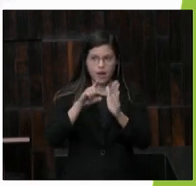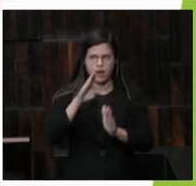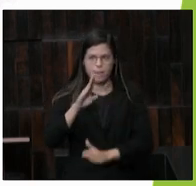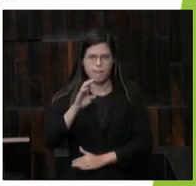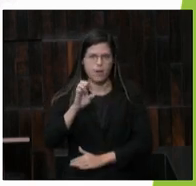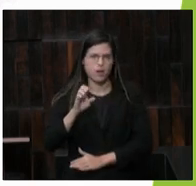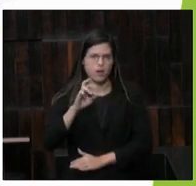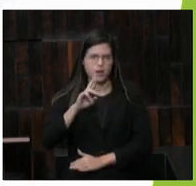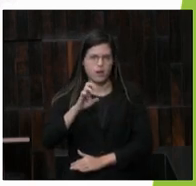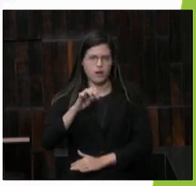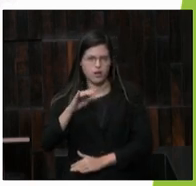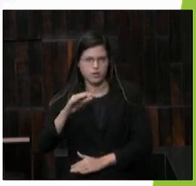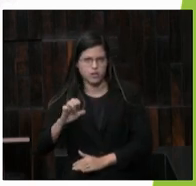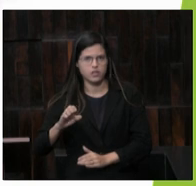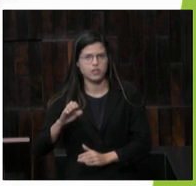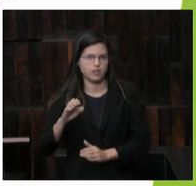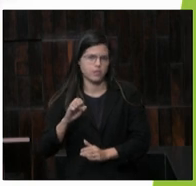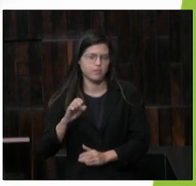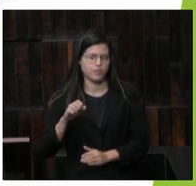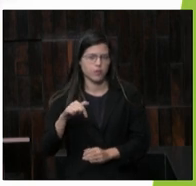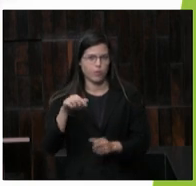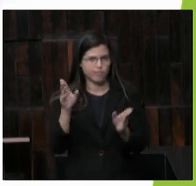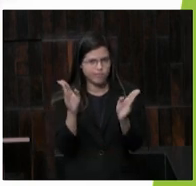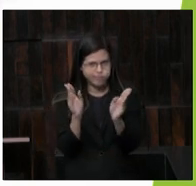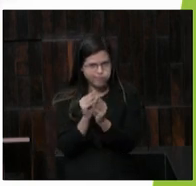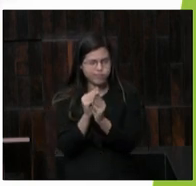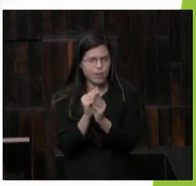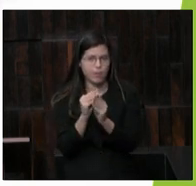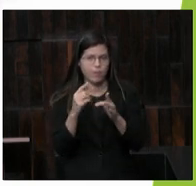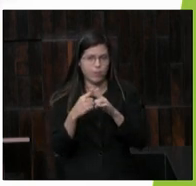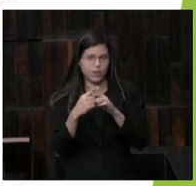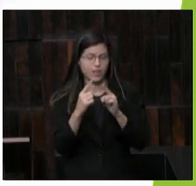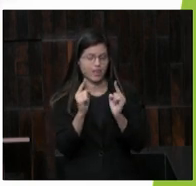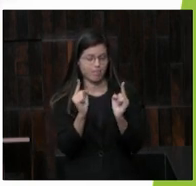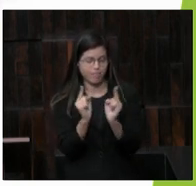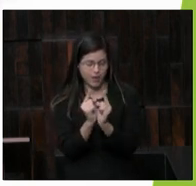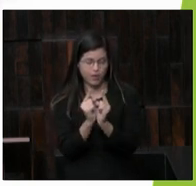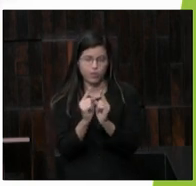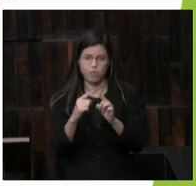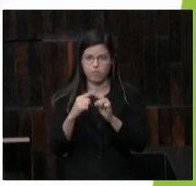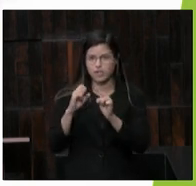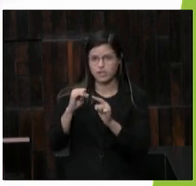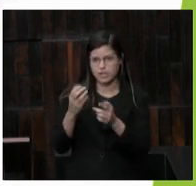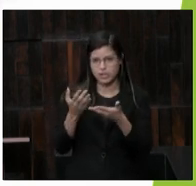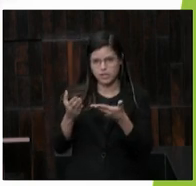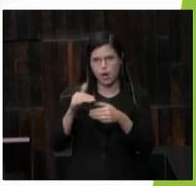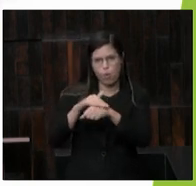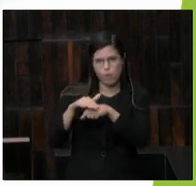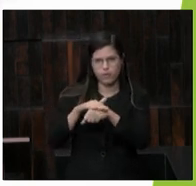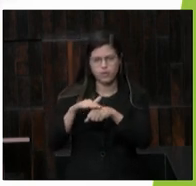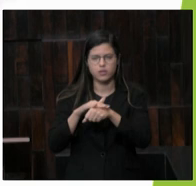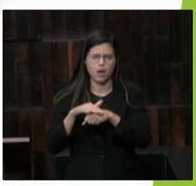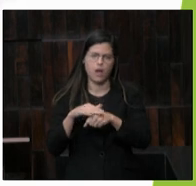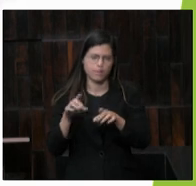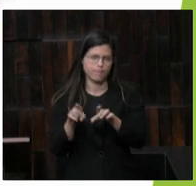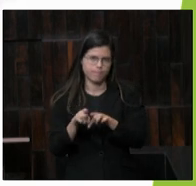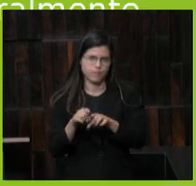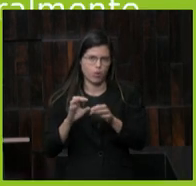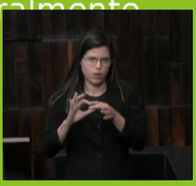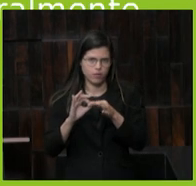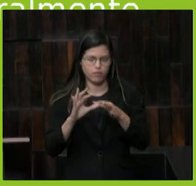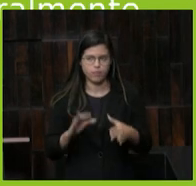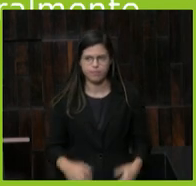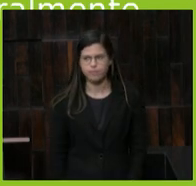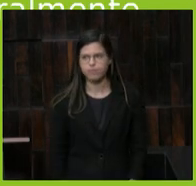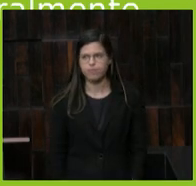estou sendo bem breve por conta do tempo, mas depois também, se alguém quiser conversar especificamente, também vou estar à disposição. Tá? Aí já na